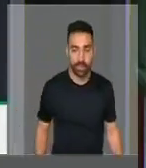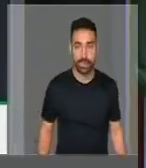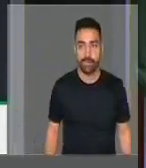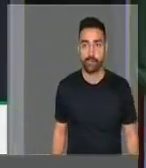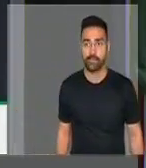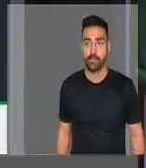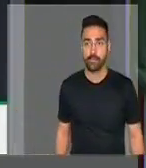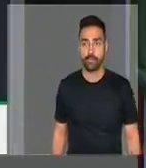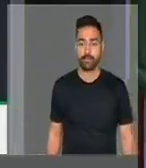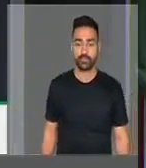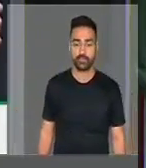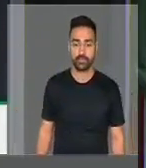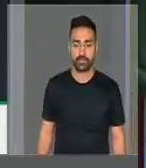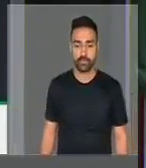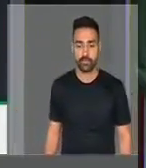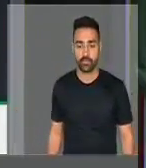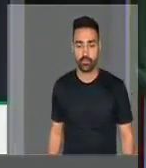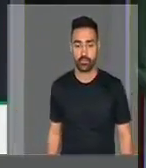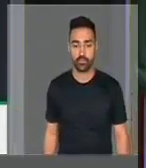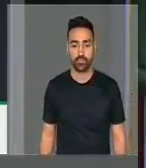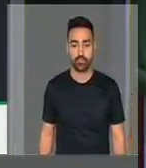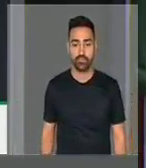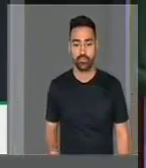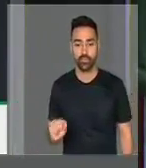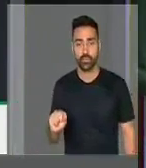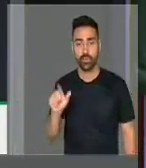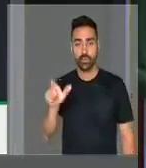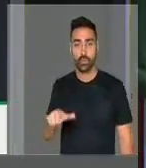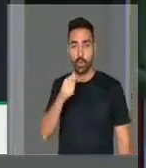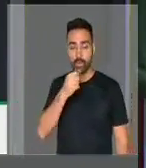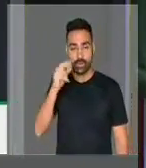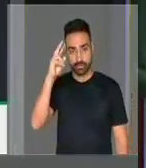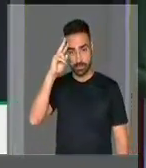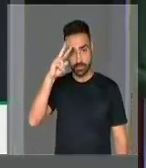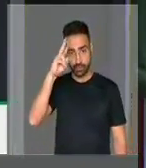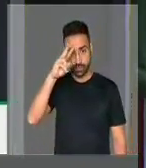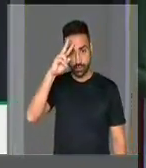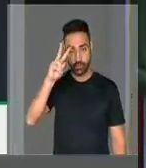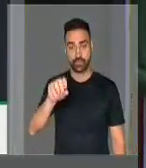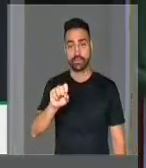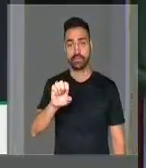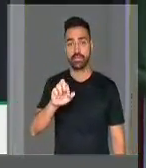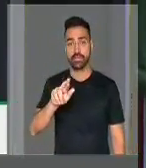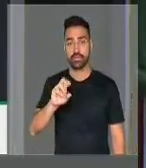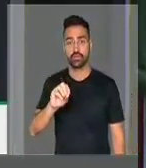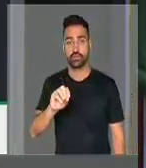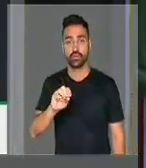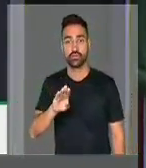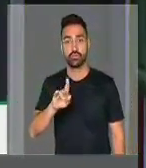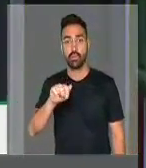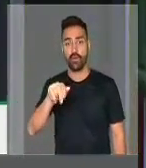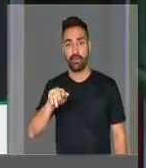sabe, moderado, lembro do nosso historiador Sérgio Buarque de Holanda. Ele